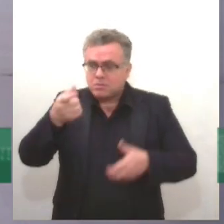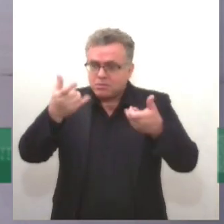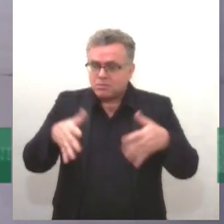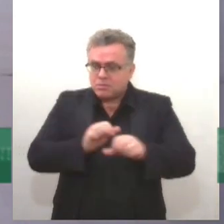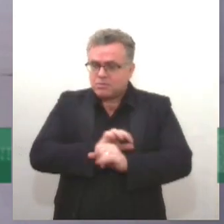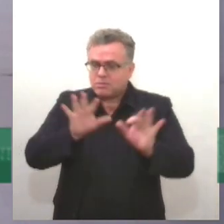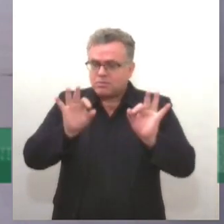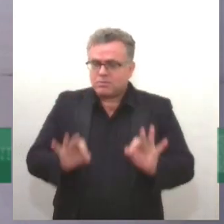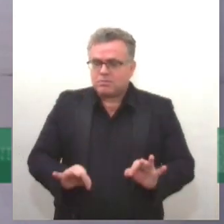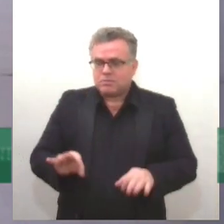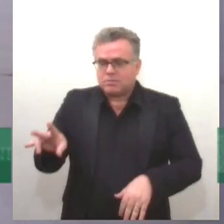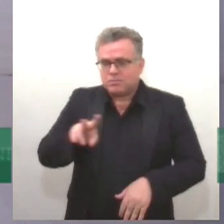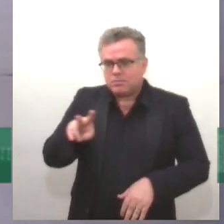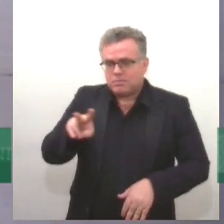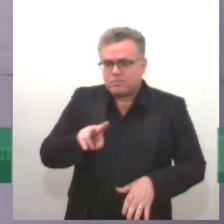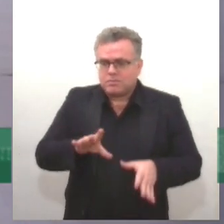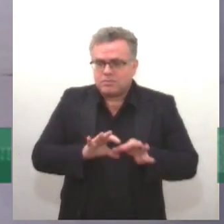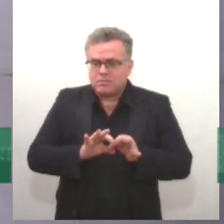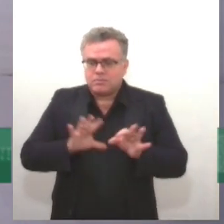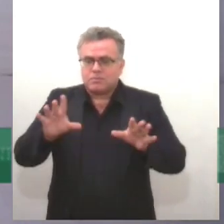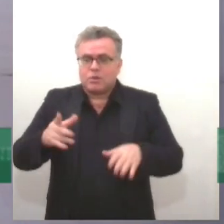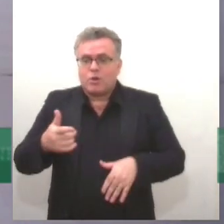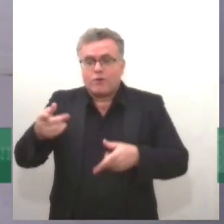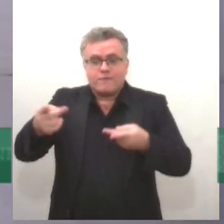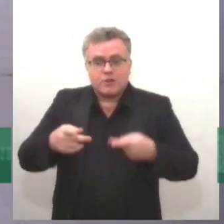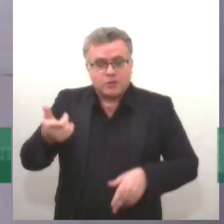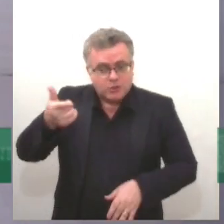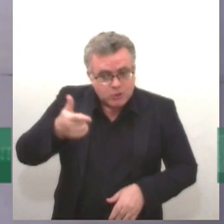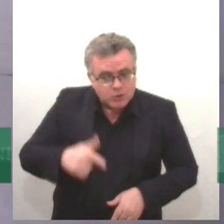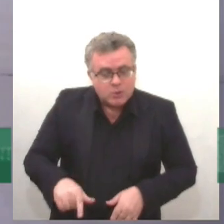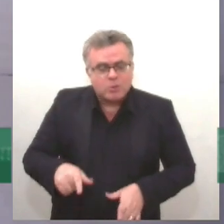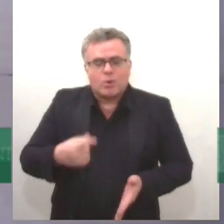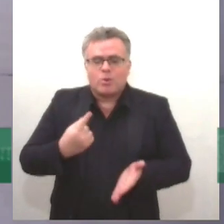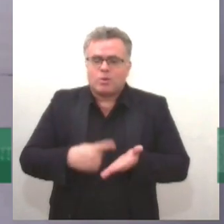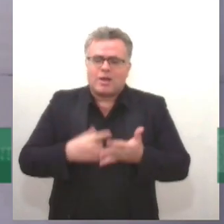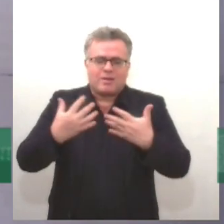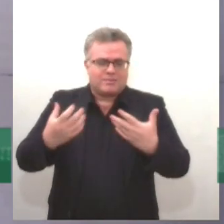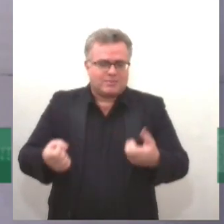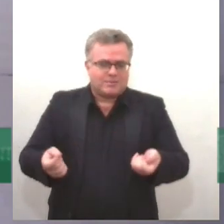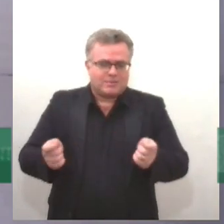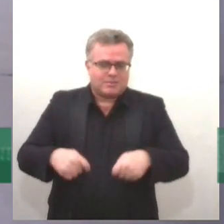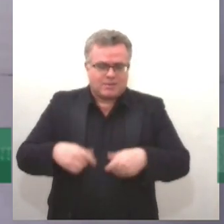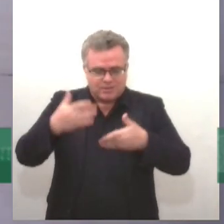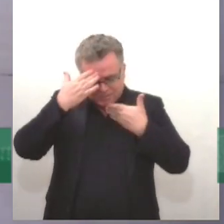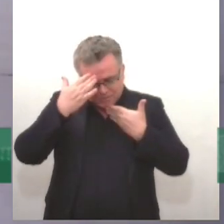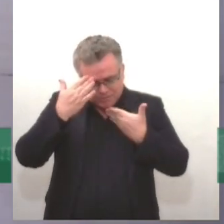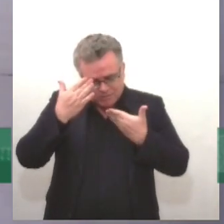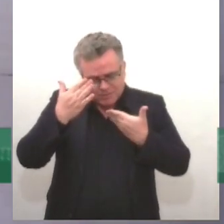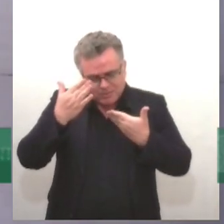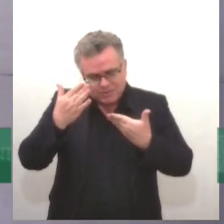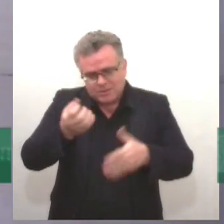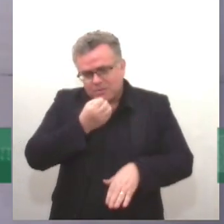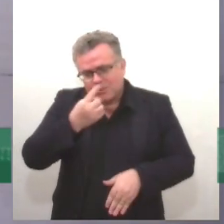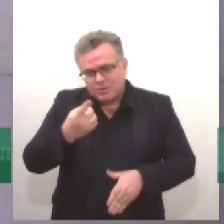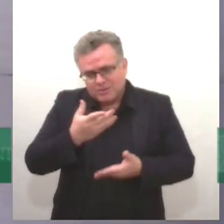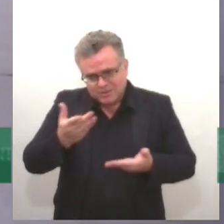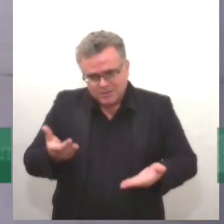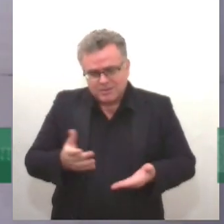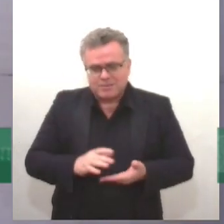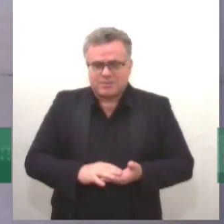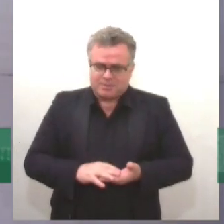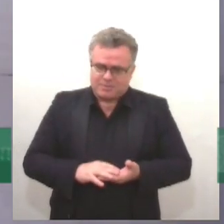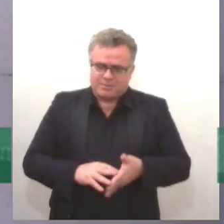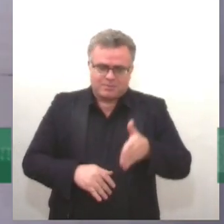aqui para, né, o convite para novas participações. Muito obrigada mais uma vez e tenham um bom dia. Eu que